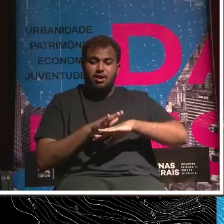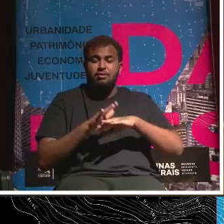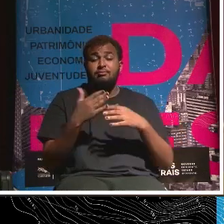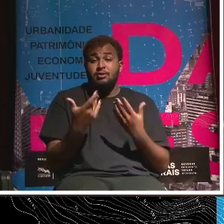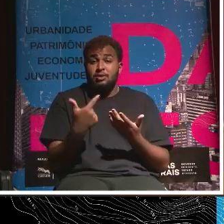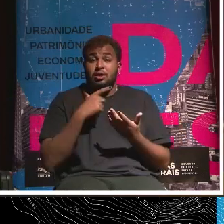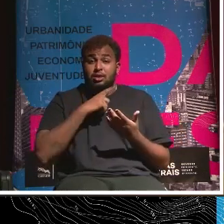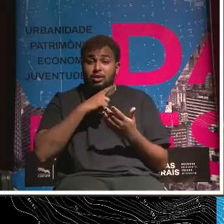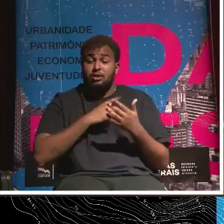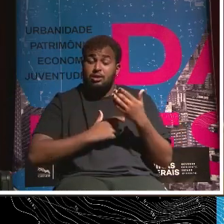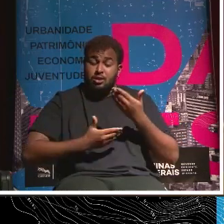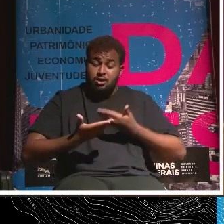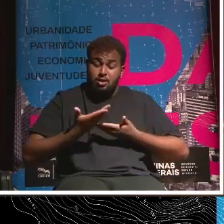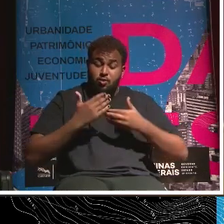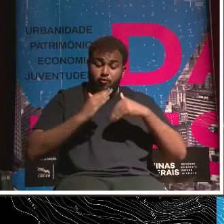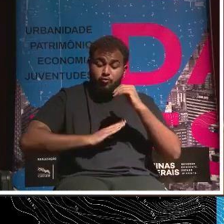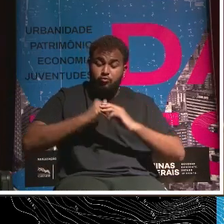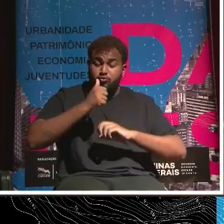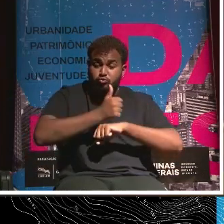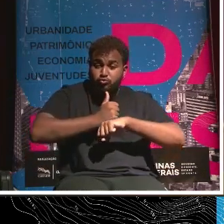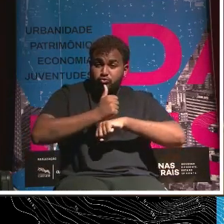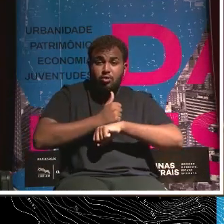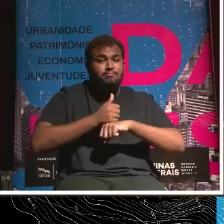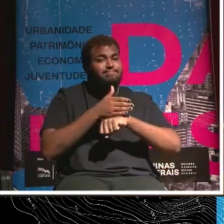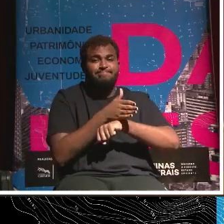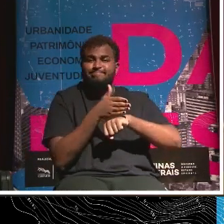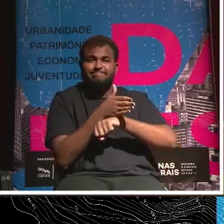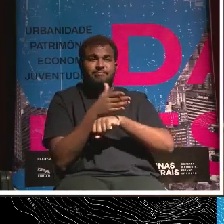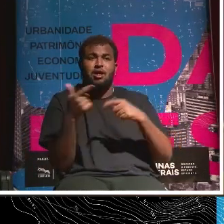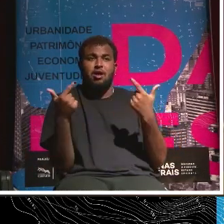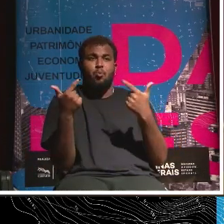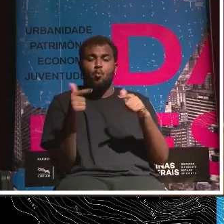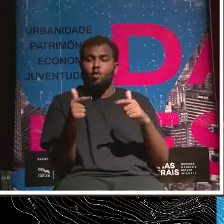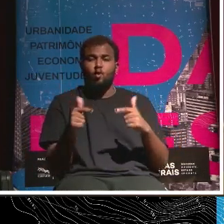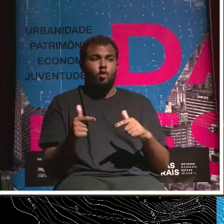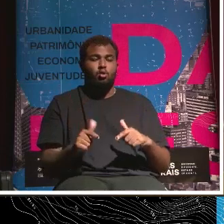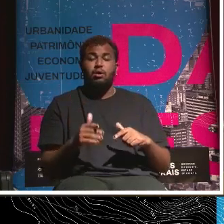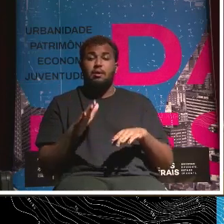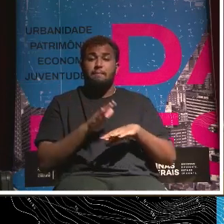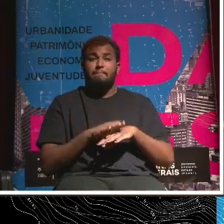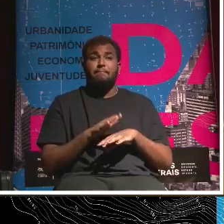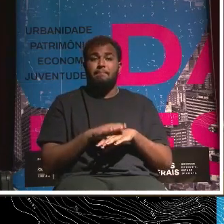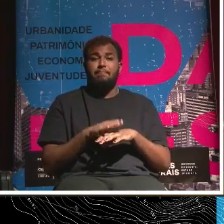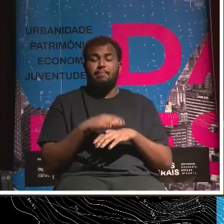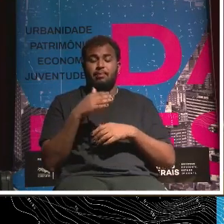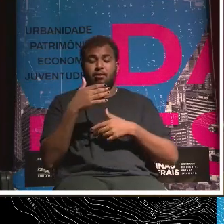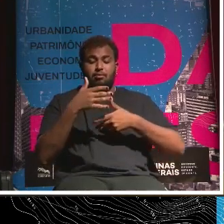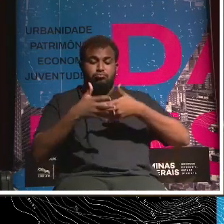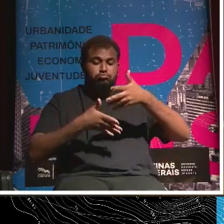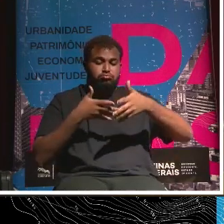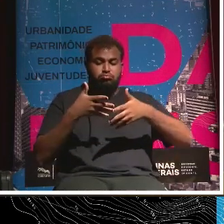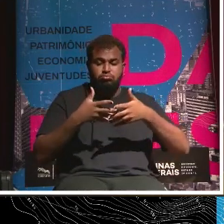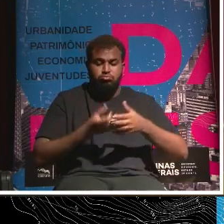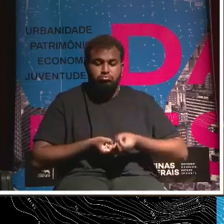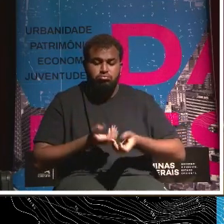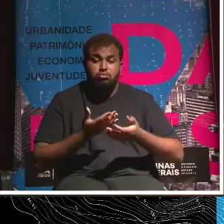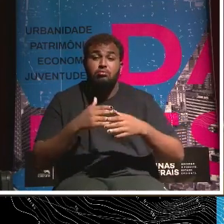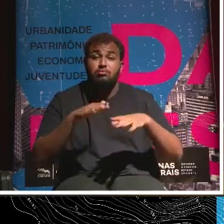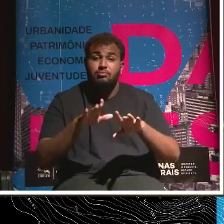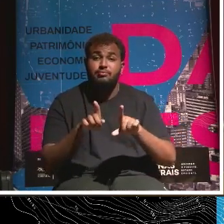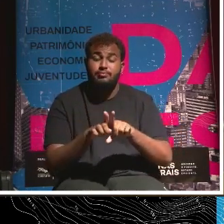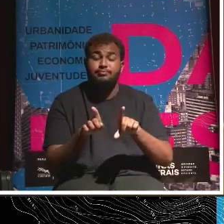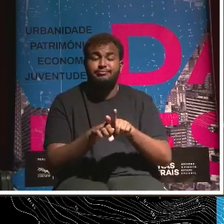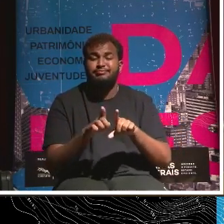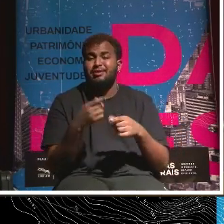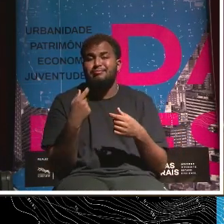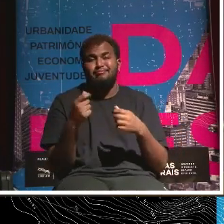serviço público é porque eles não acessam, porque não é só uma questão de linguagem, mas uma questão de tratamento. Mas é muitas vezes